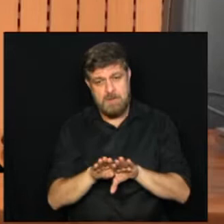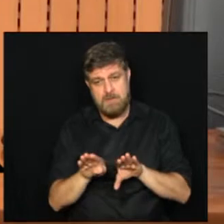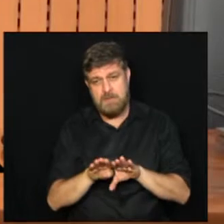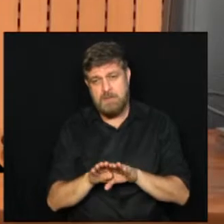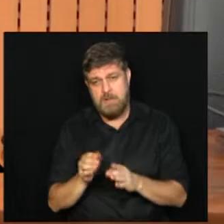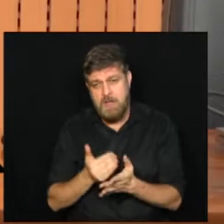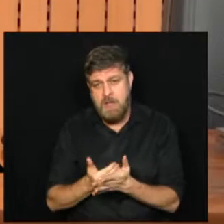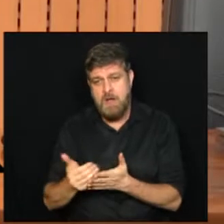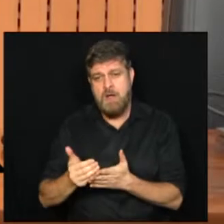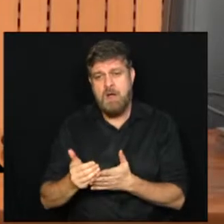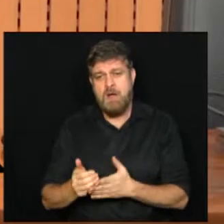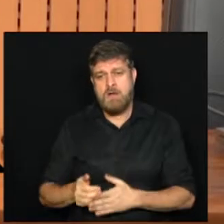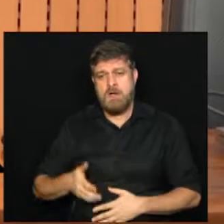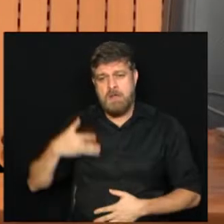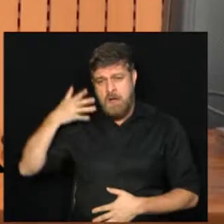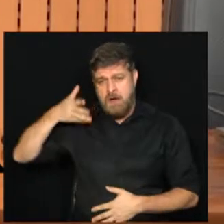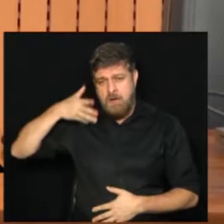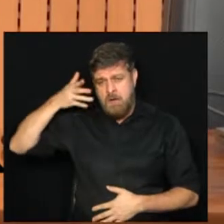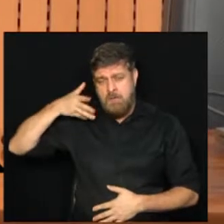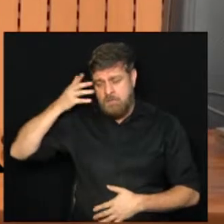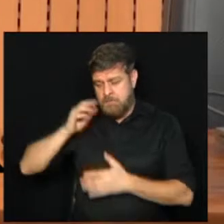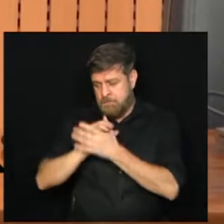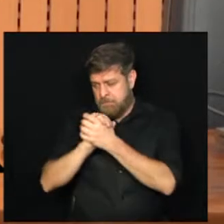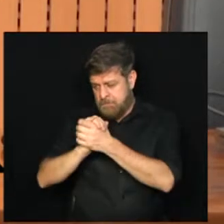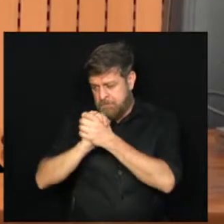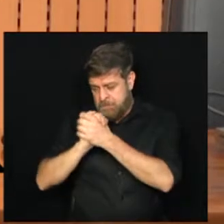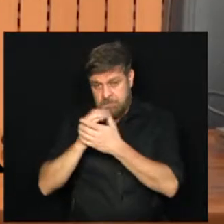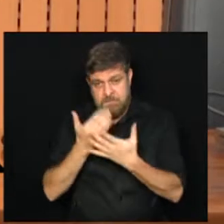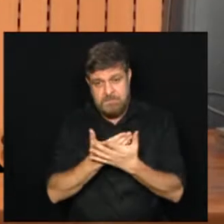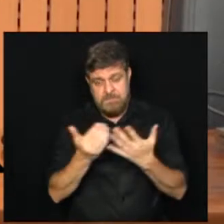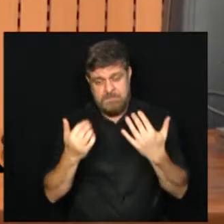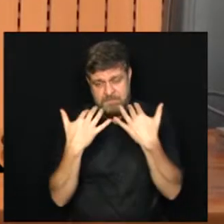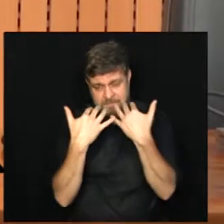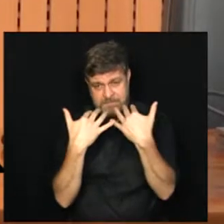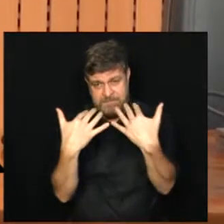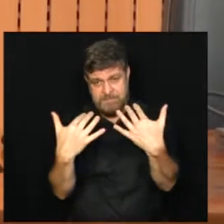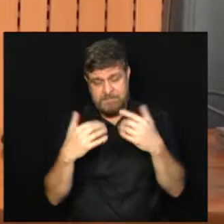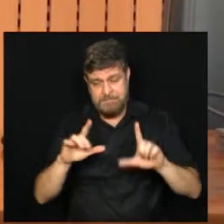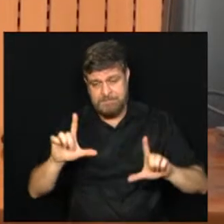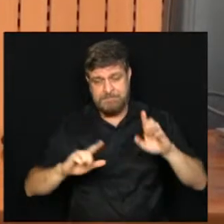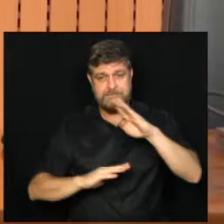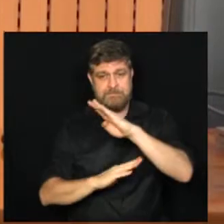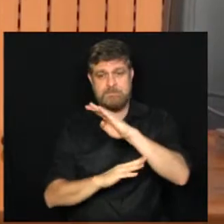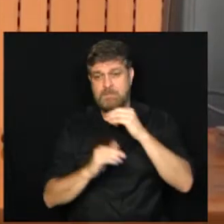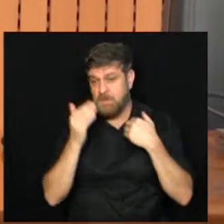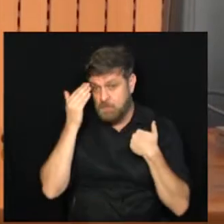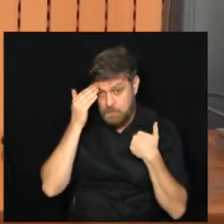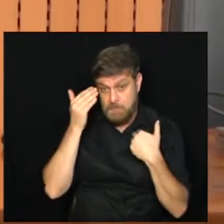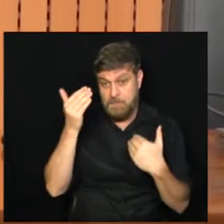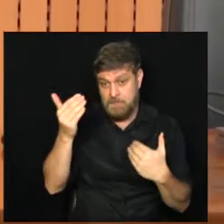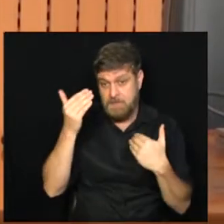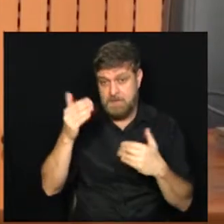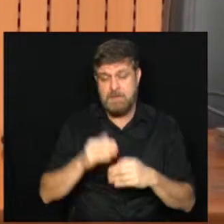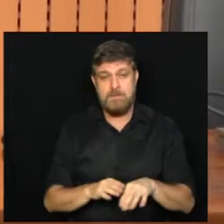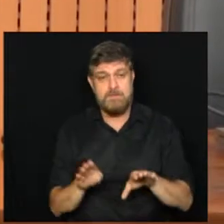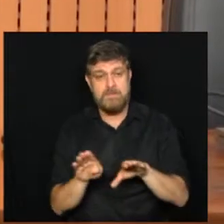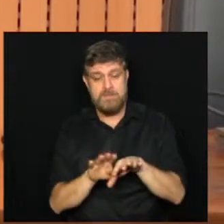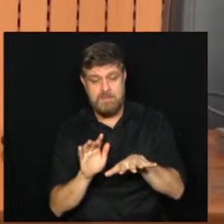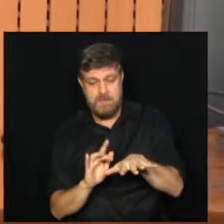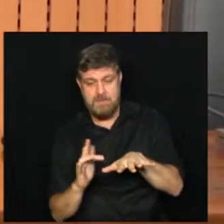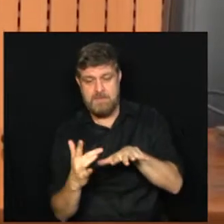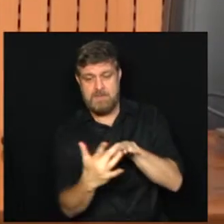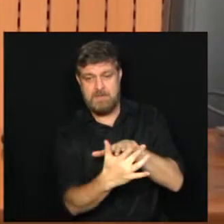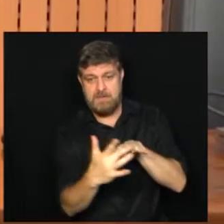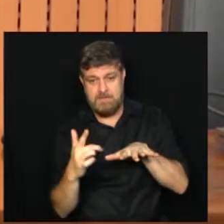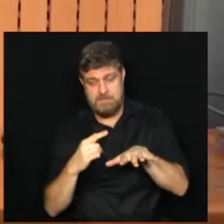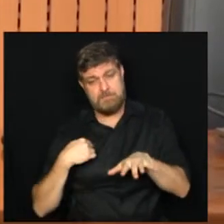sua saudação inicial. A você que está nos acompanhando pela TV Câmara, nosso muito obrigado, que está acompanhando pelas redes sociais